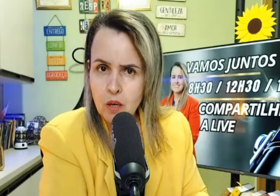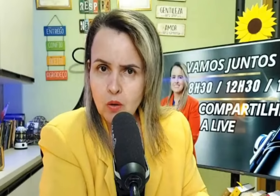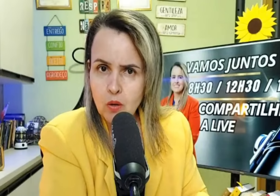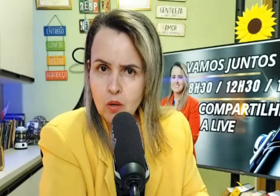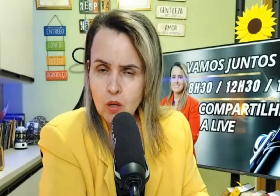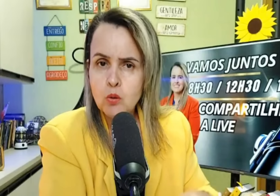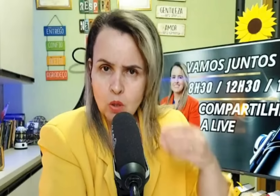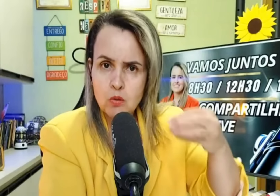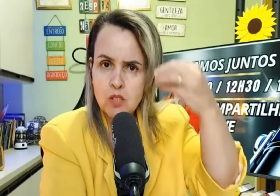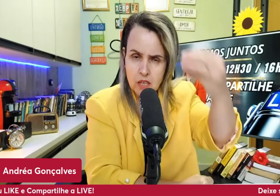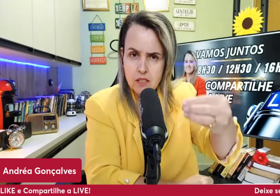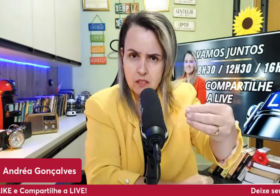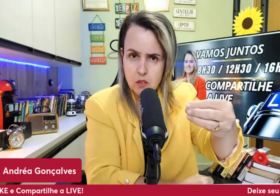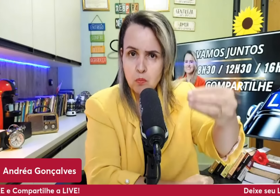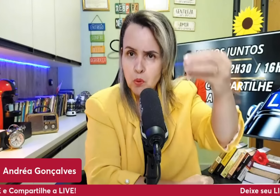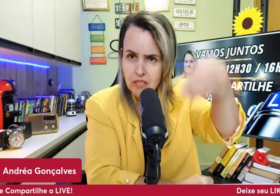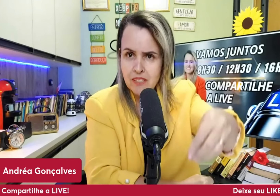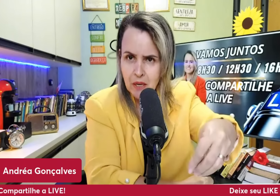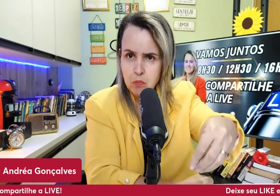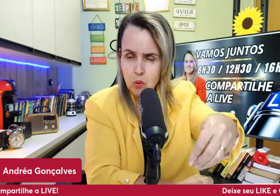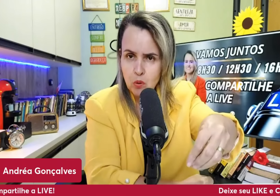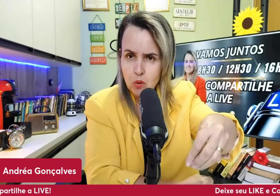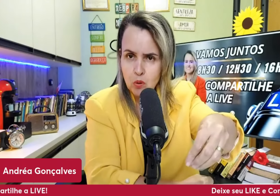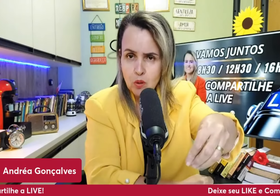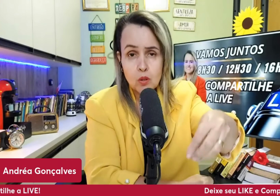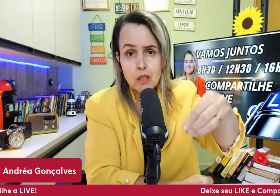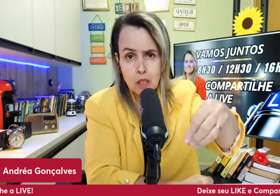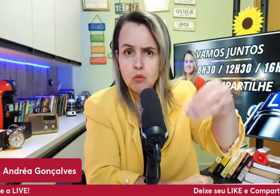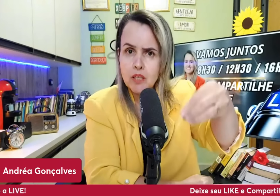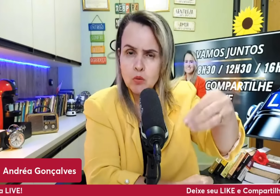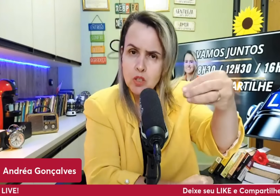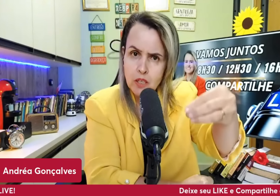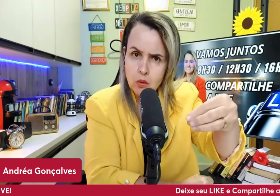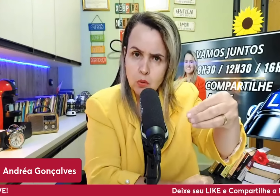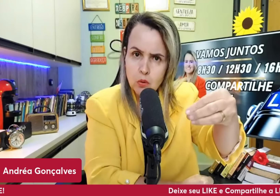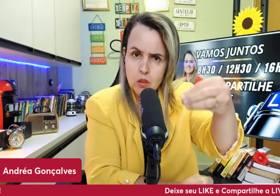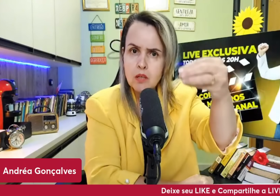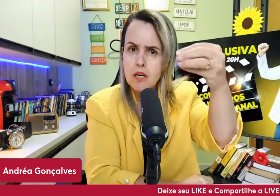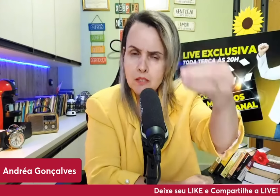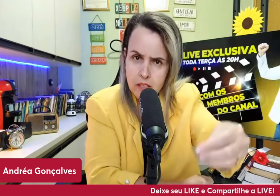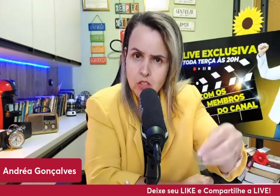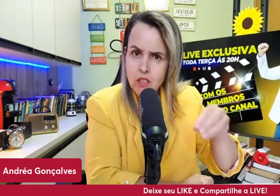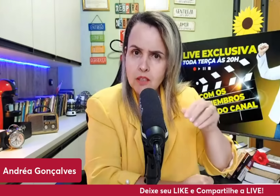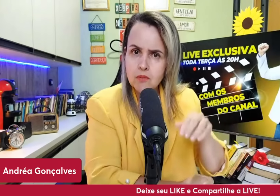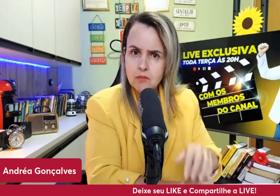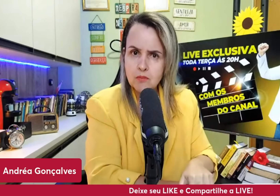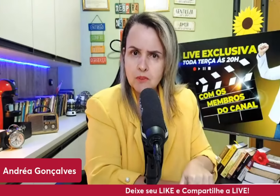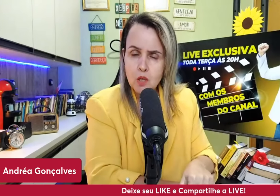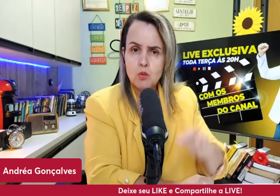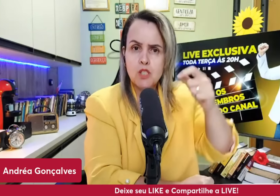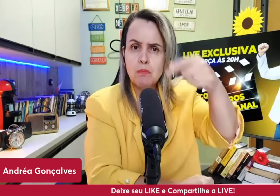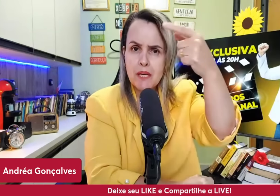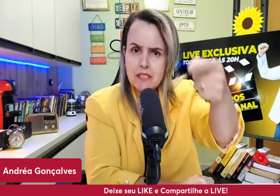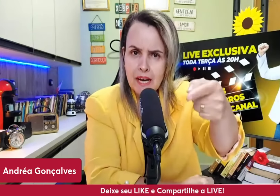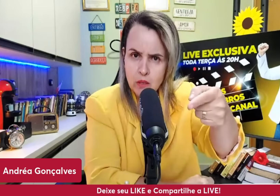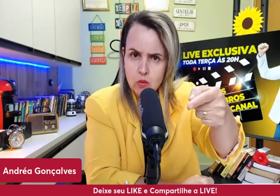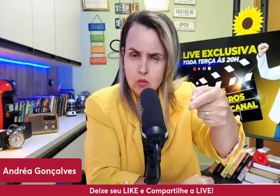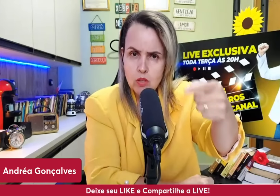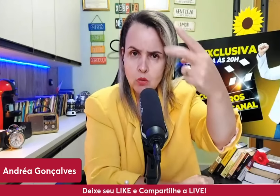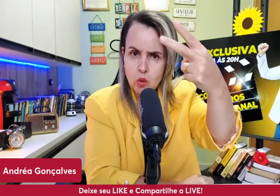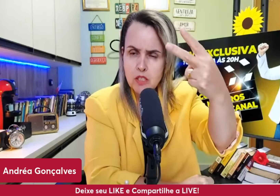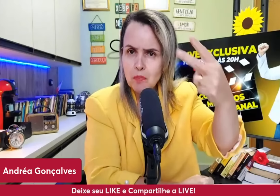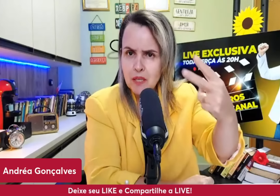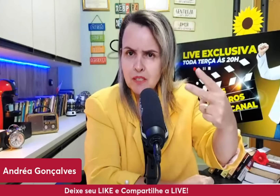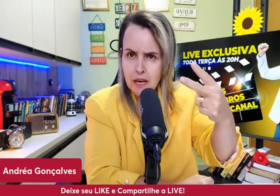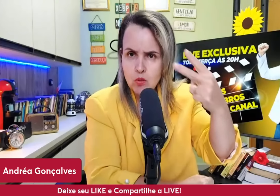Tribunal Federal todos esses por exemplo não terão direito à saidinha os empresários